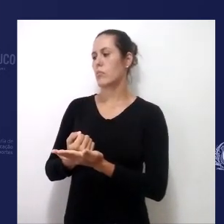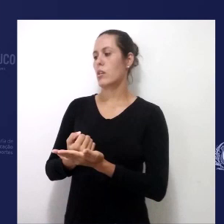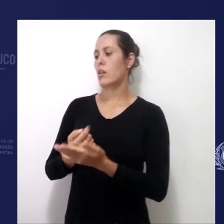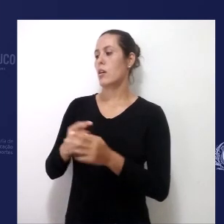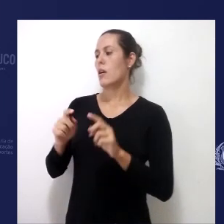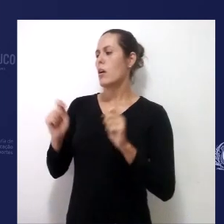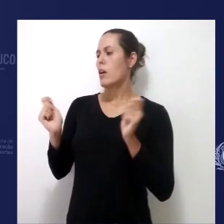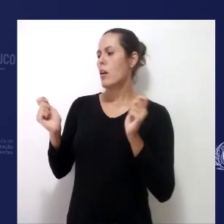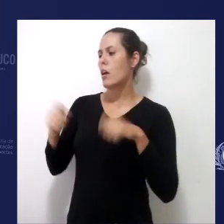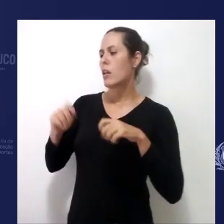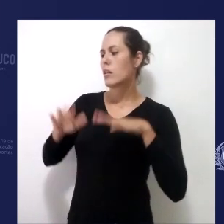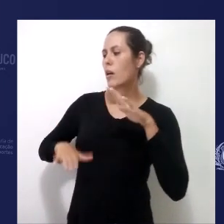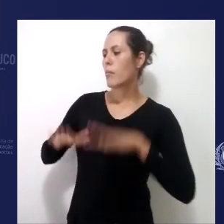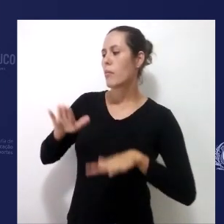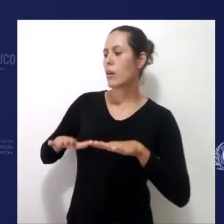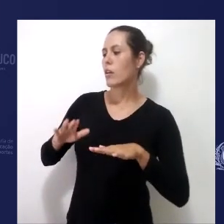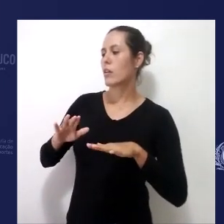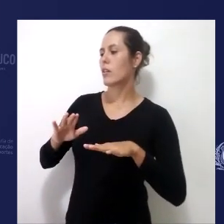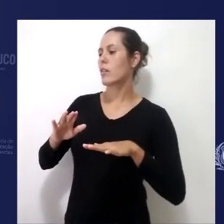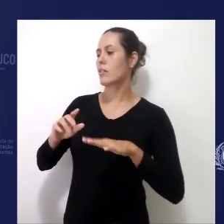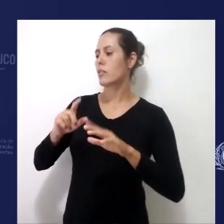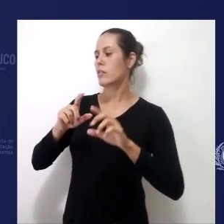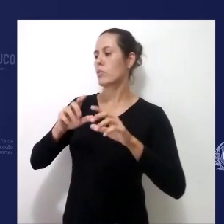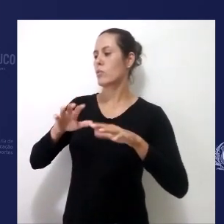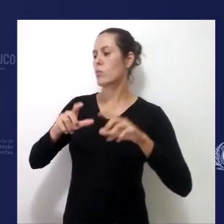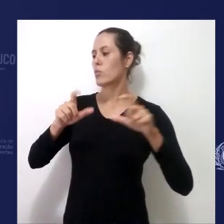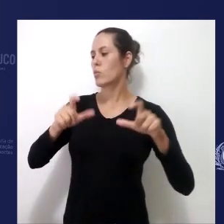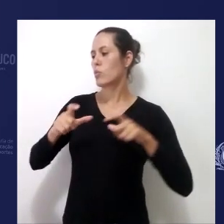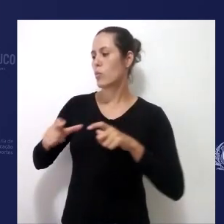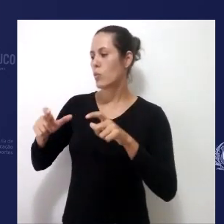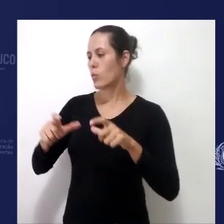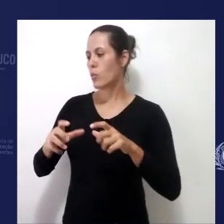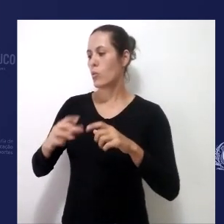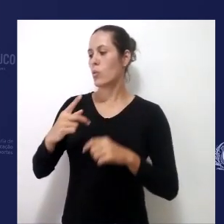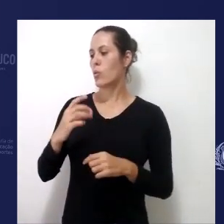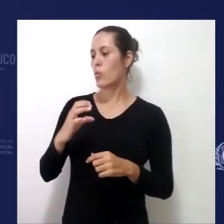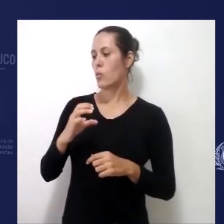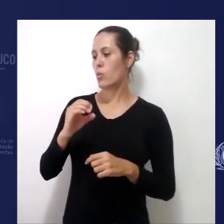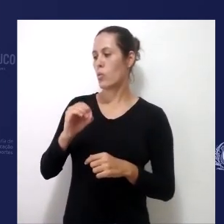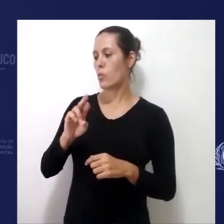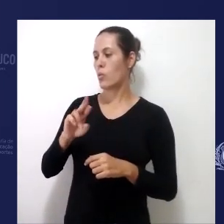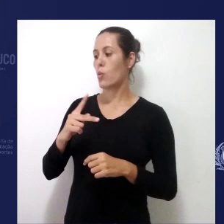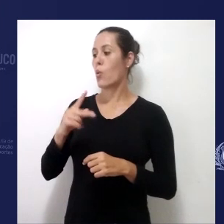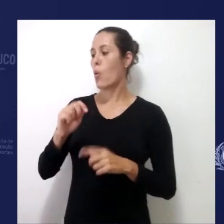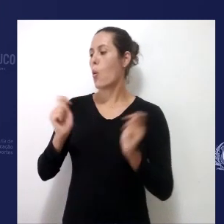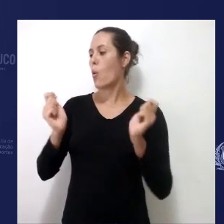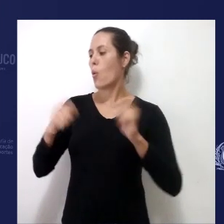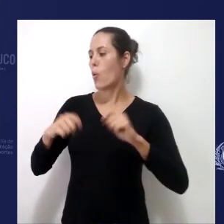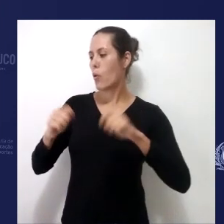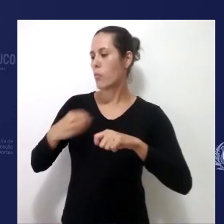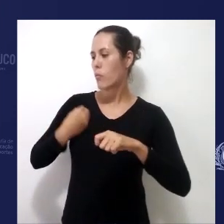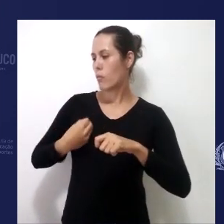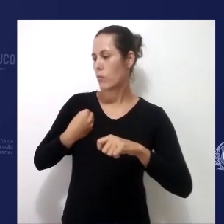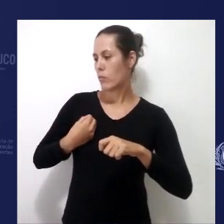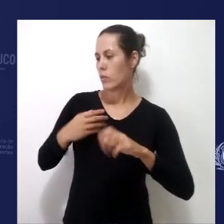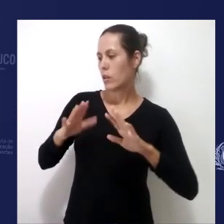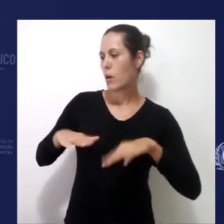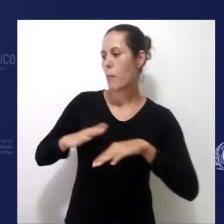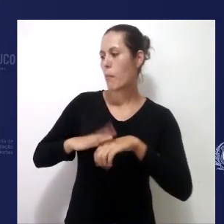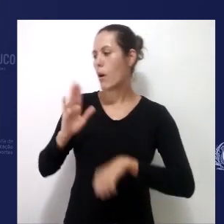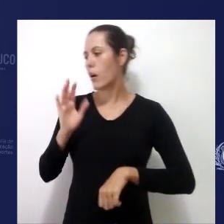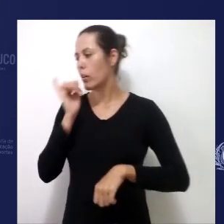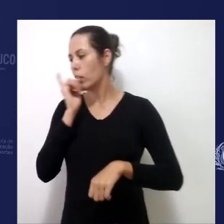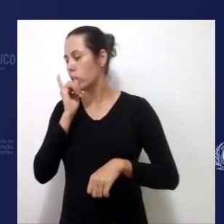em que o corpo se encontra em relação a algum campo de força, tais como o